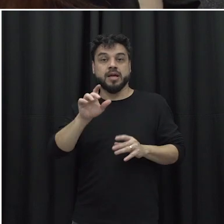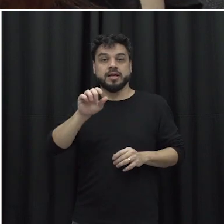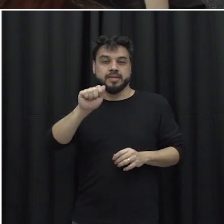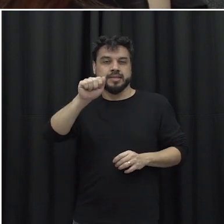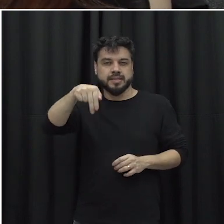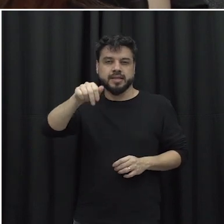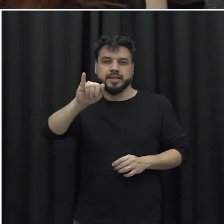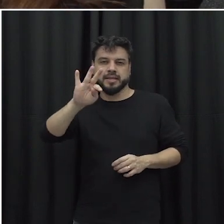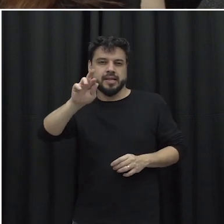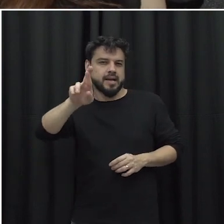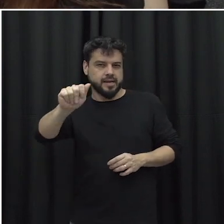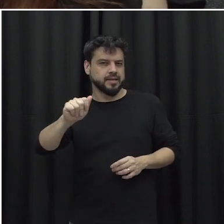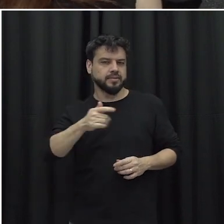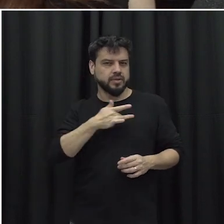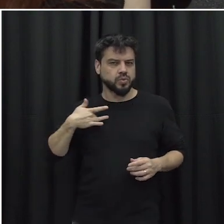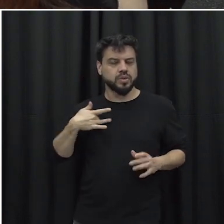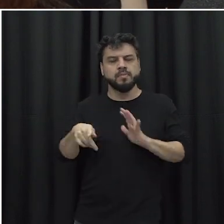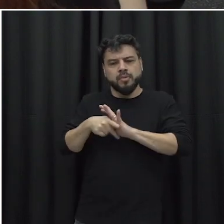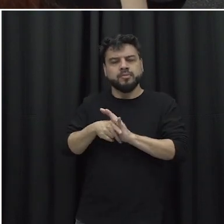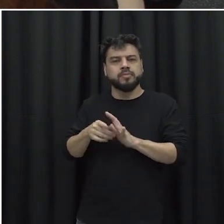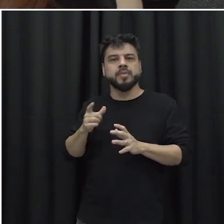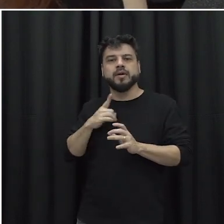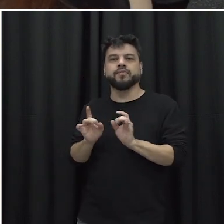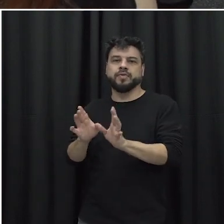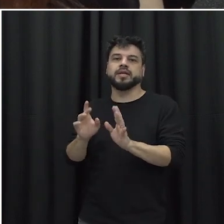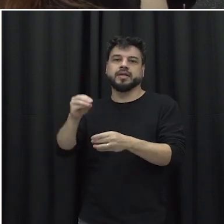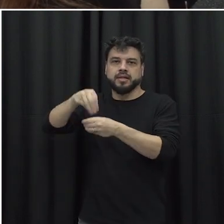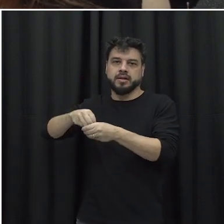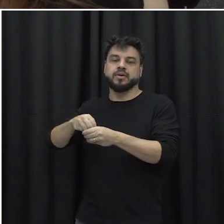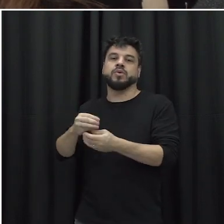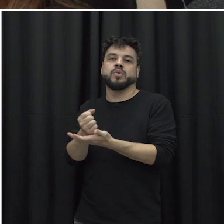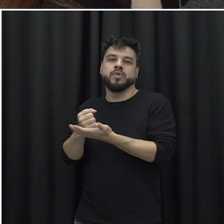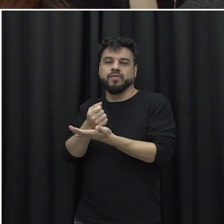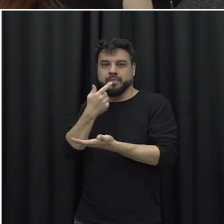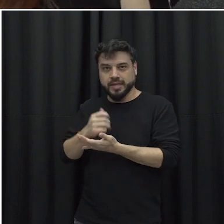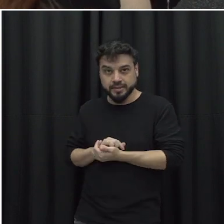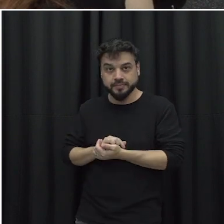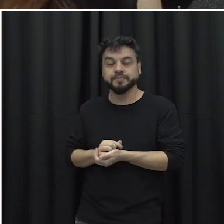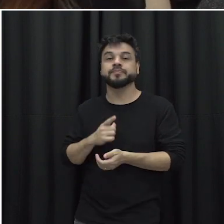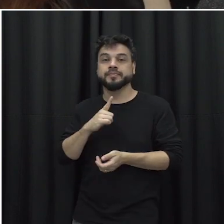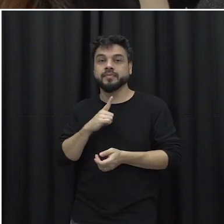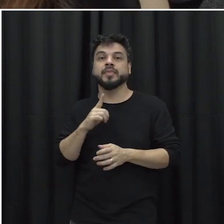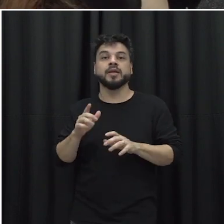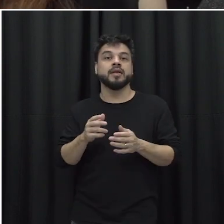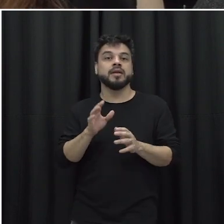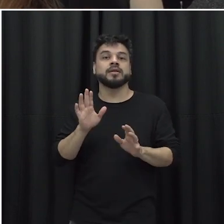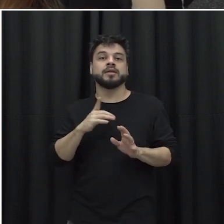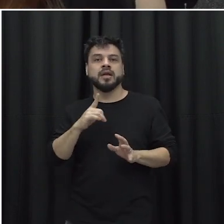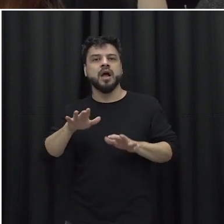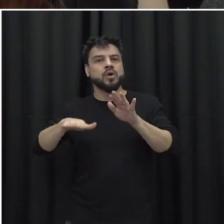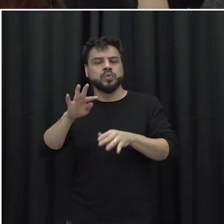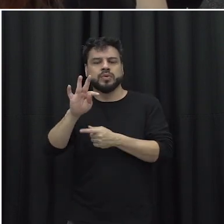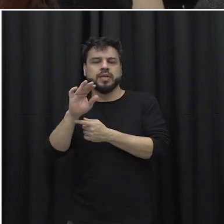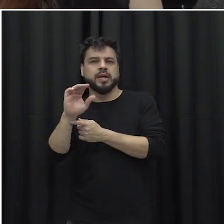autorização sanitária para estarem na farmácia. Desses 18, né, 10 deles são apenas canabidiol, só 8 que possuem quantidade